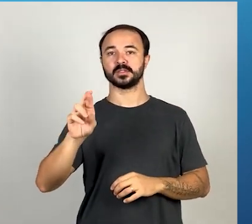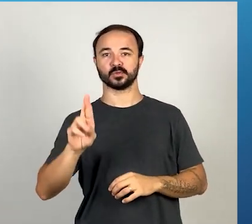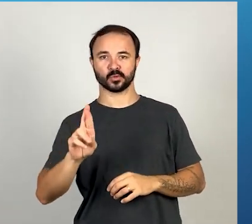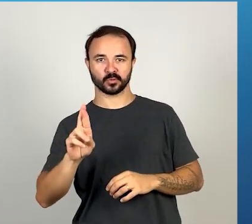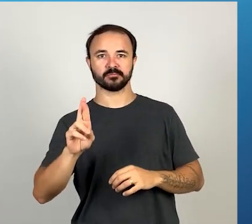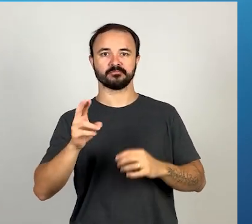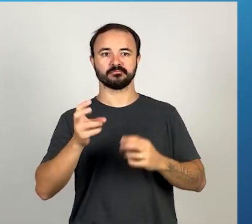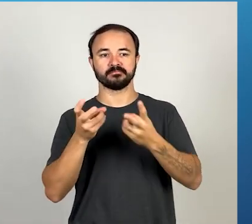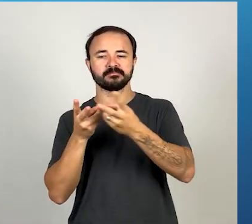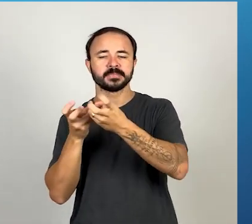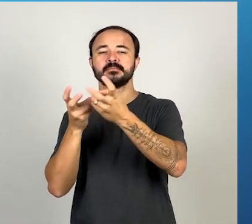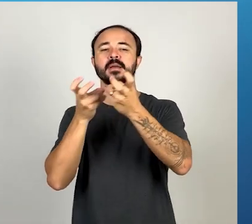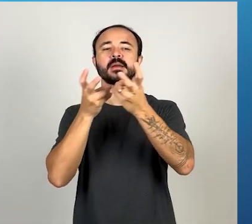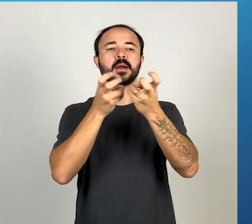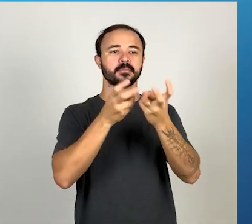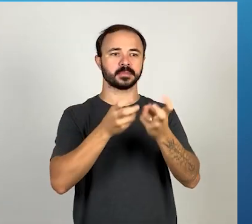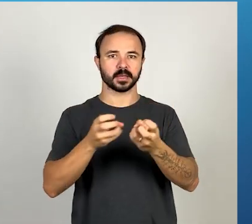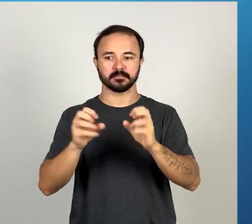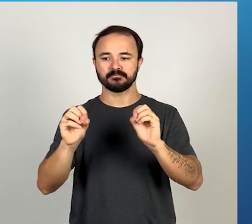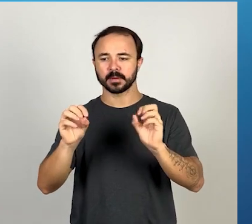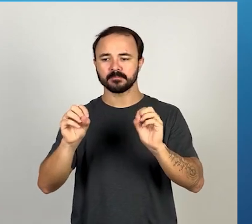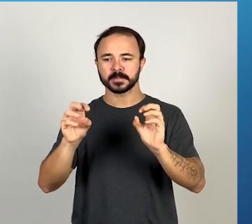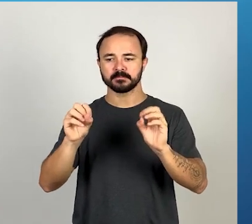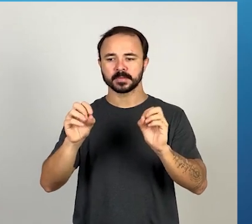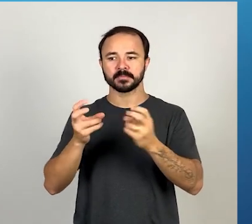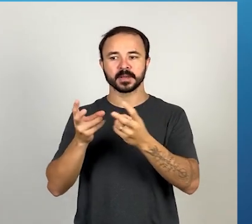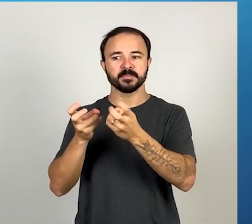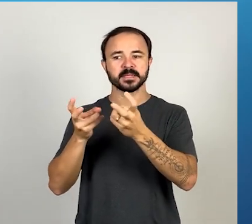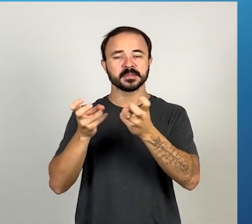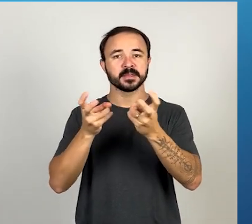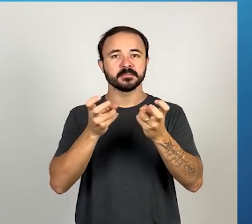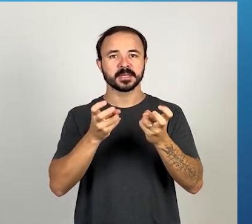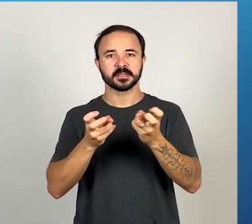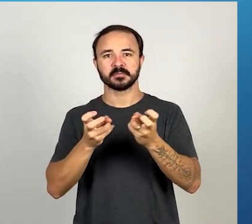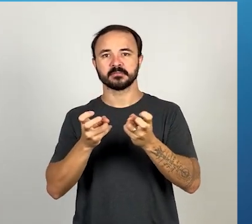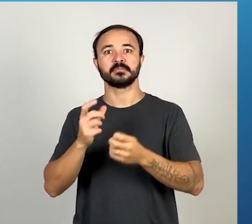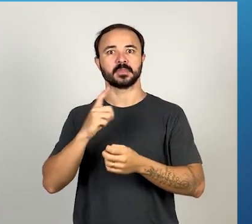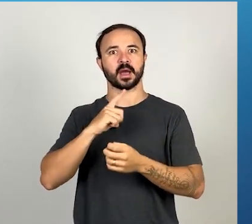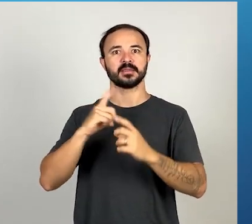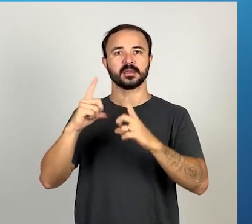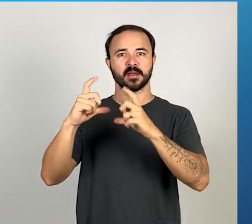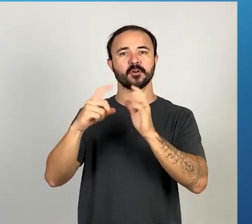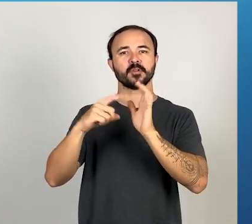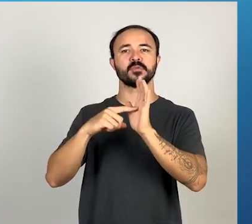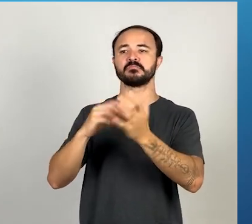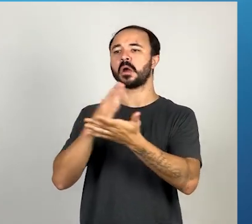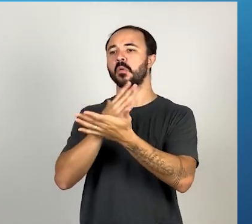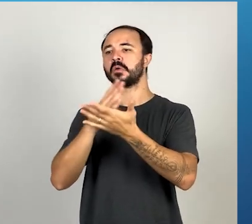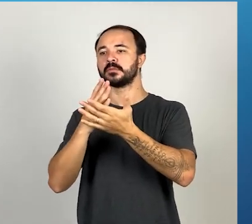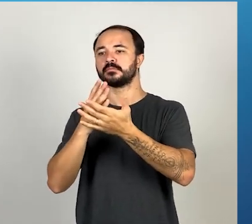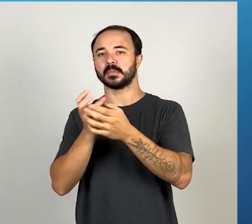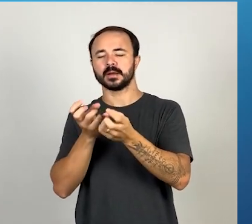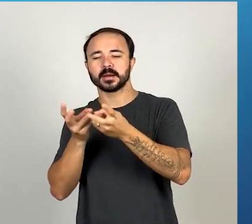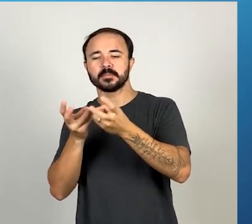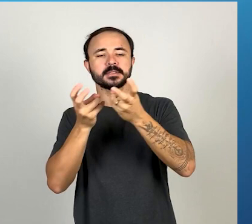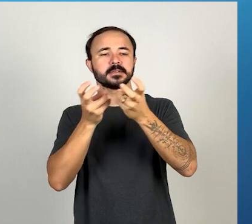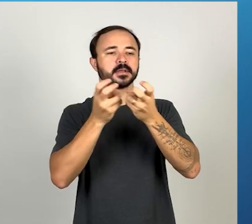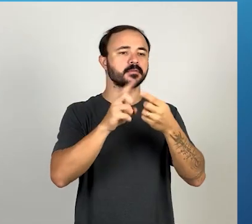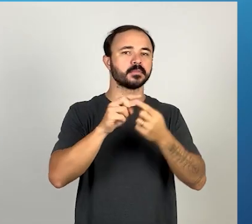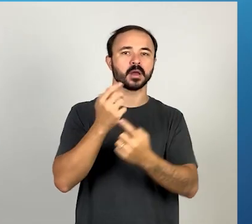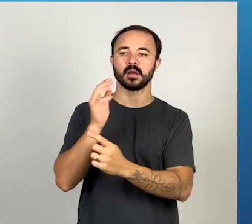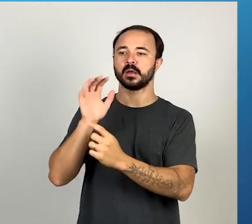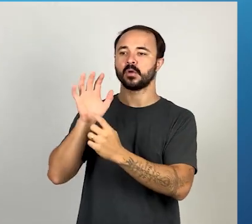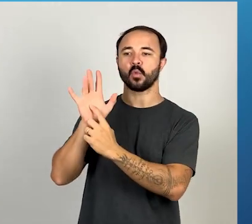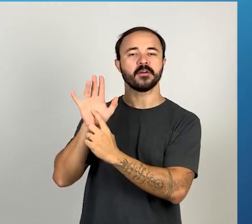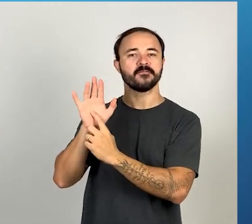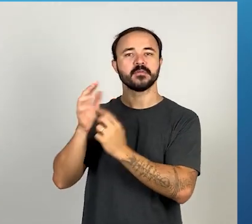sinais. Na imagem onde nós temos a entrada, nós temos sensores de ultrassom, temos sensores de umidade do solo, ondas